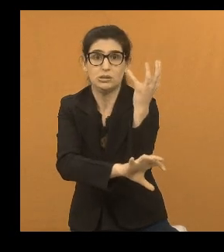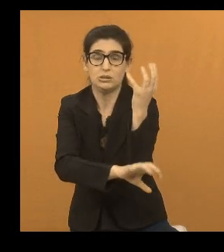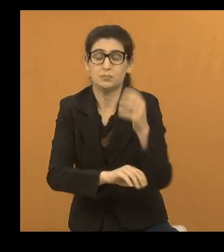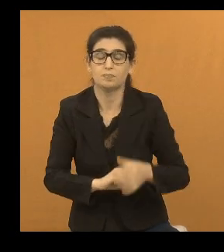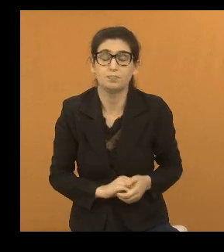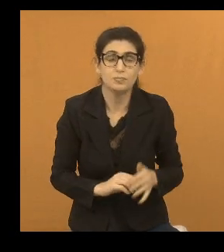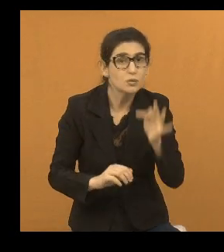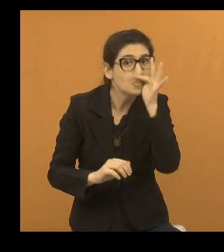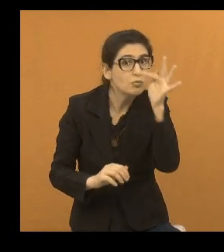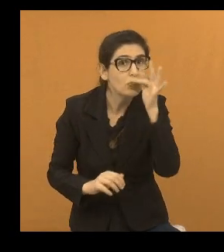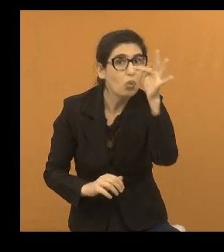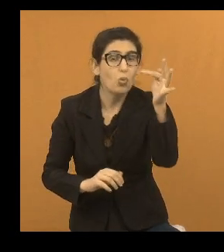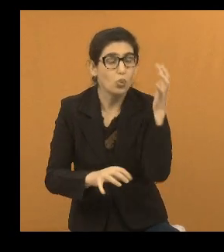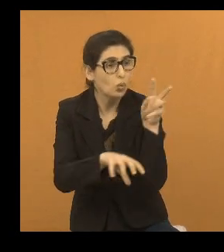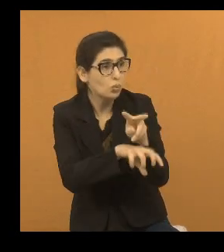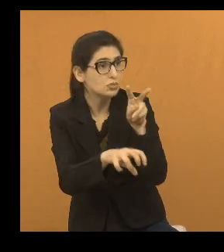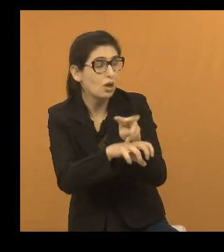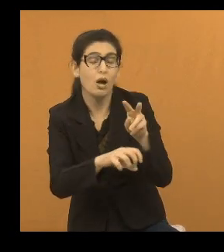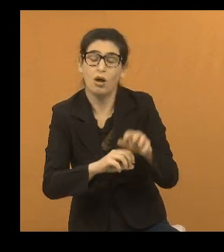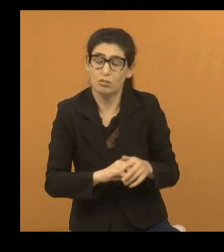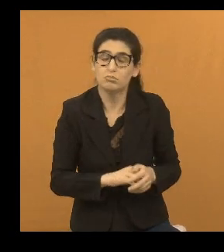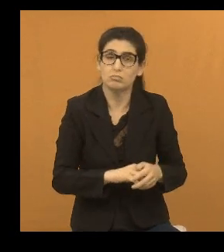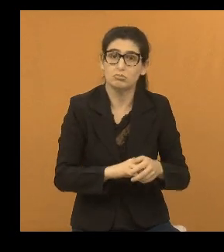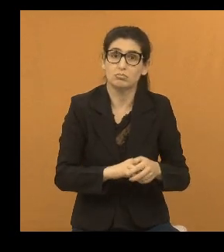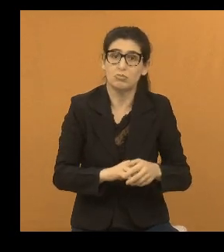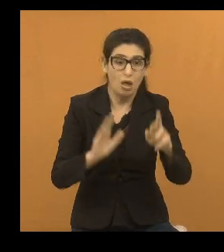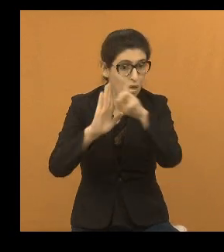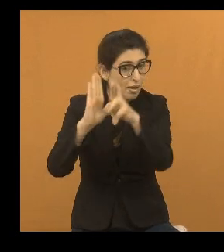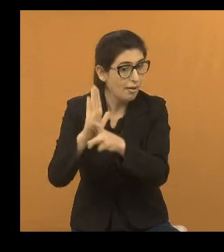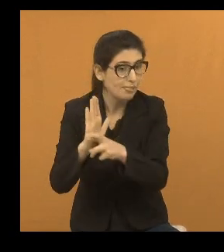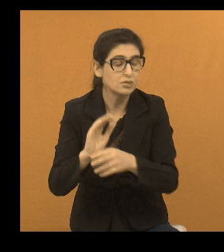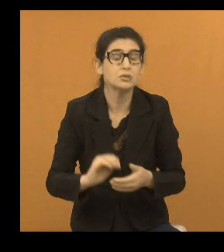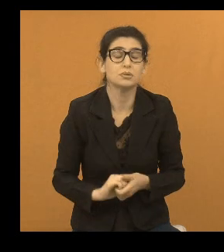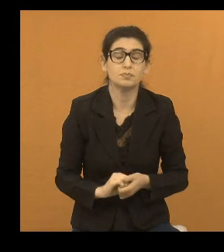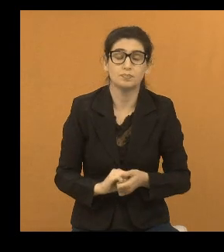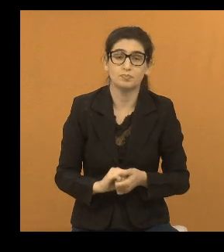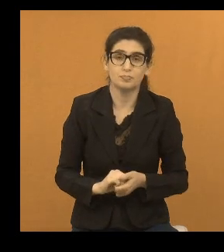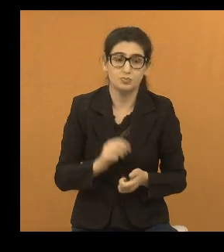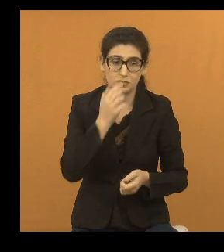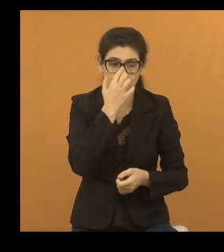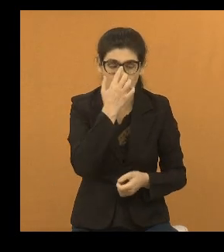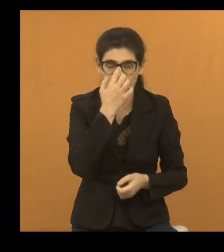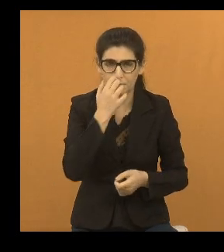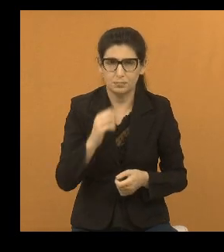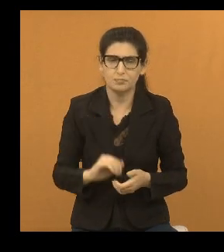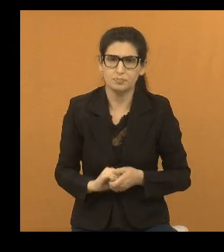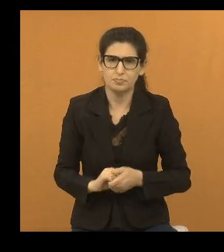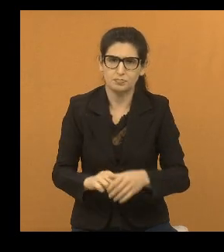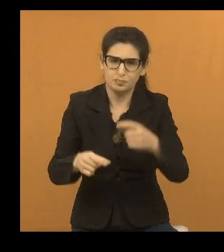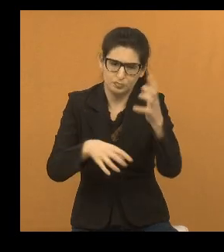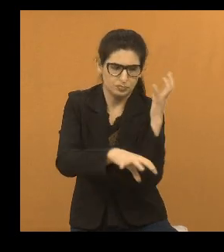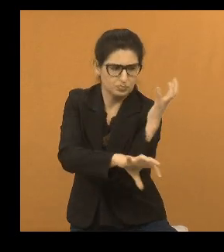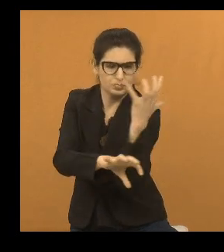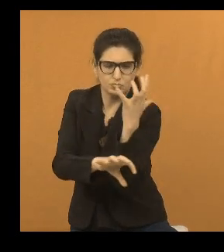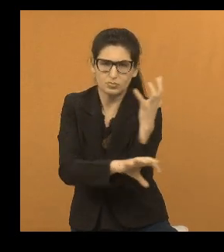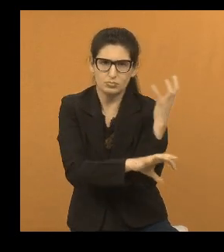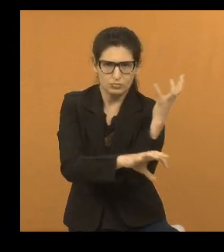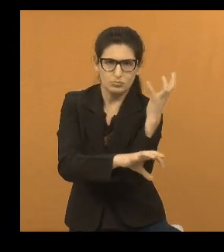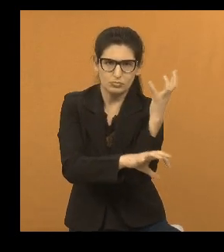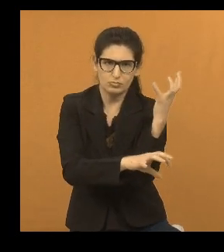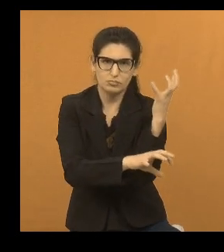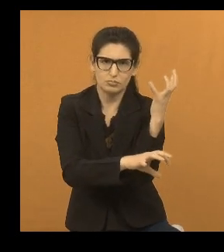preservação com uso regrado e unidade de uso sustentável com conservação de uso